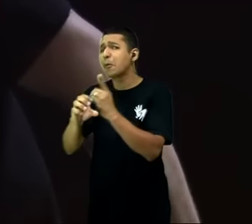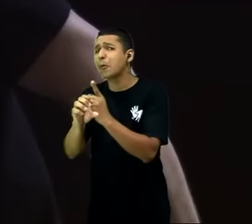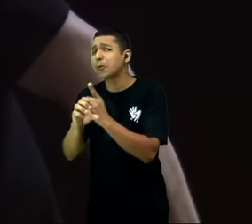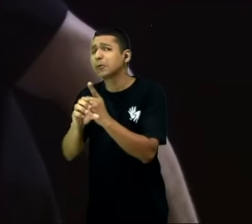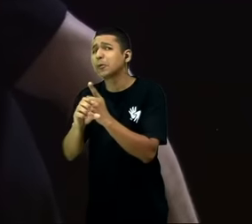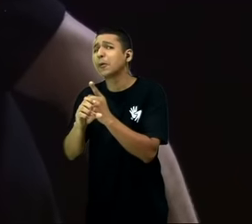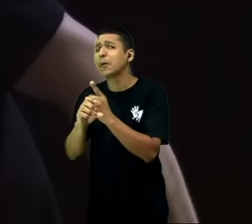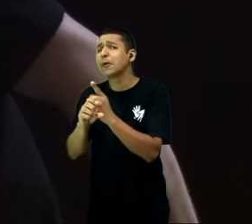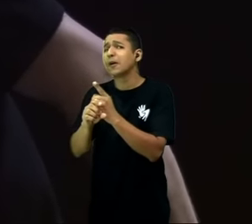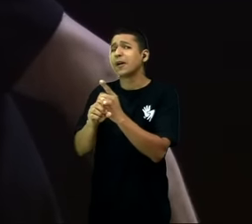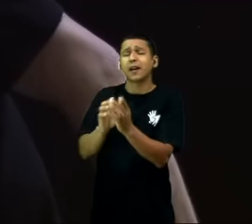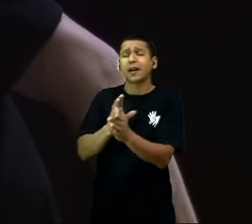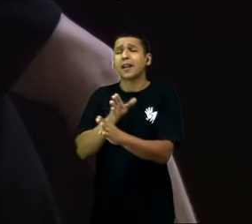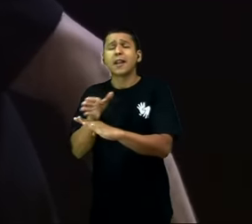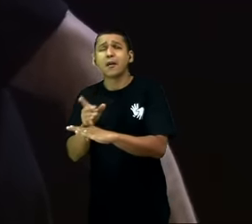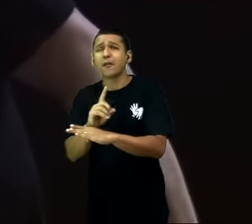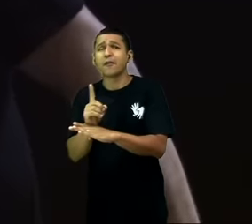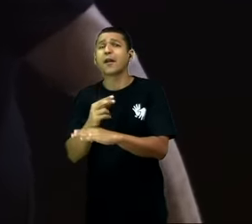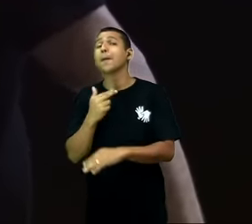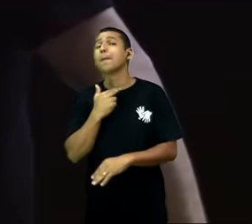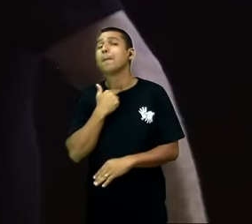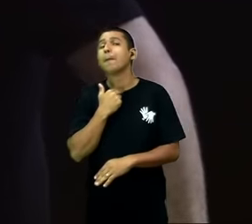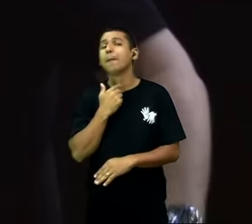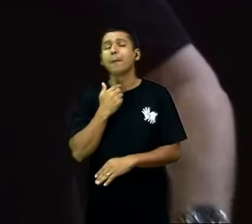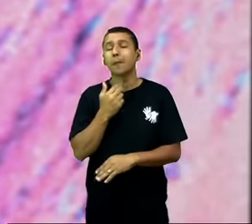casa nova que Deus te deu?